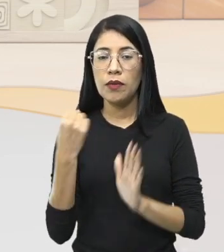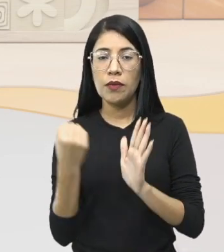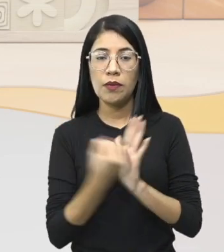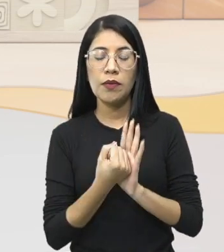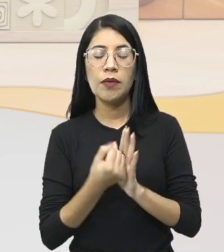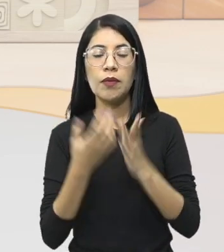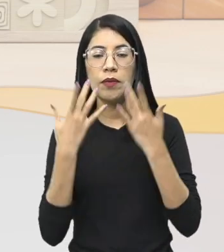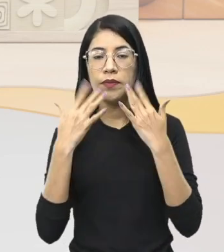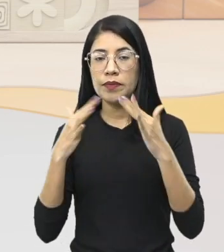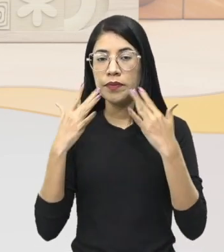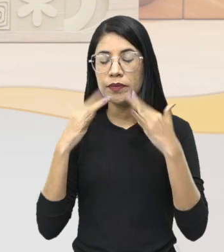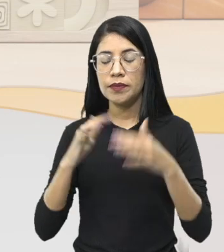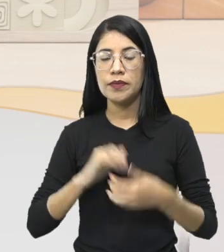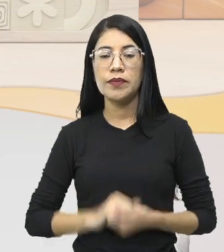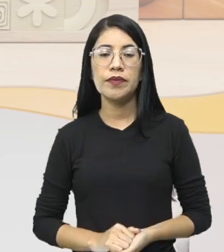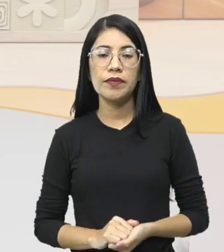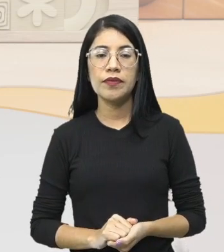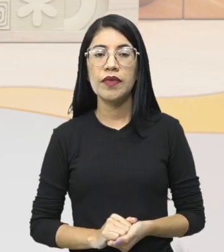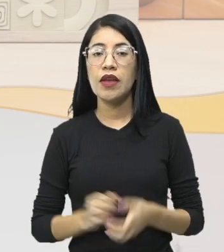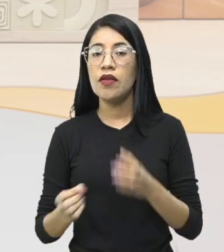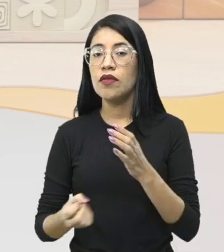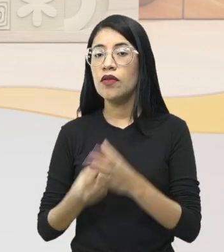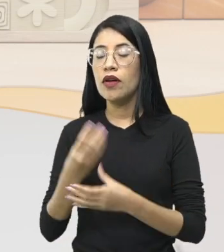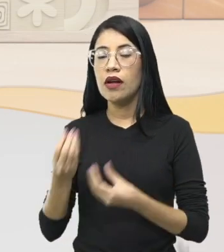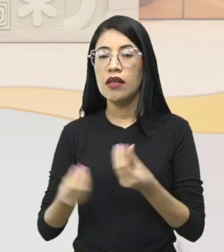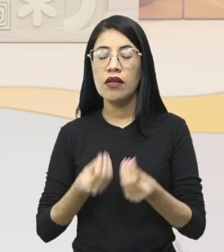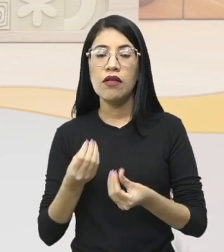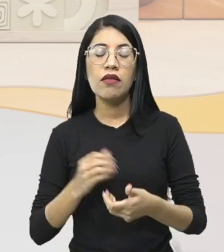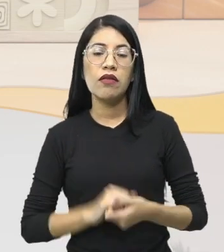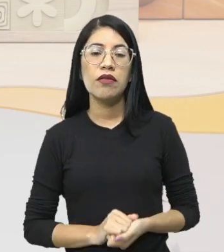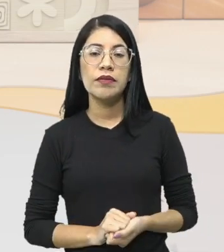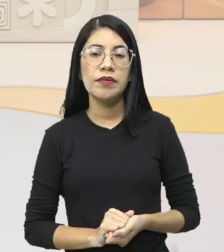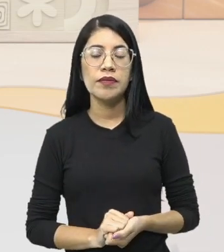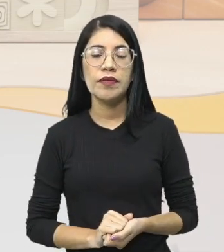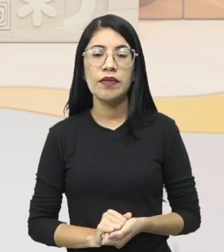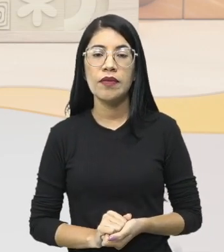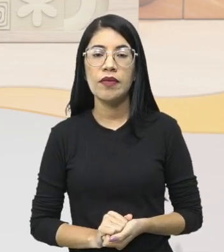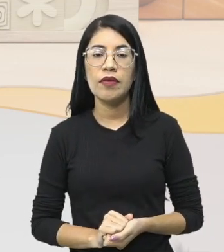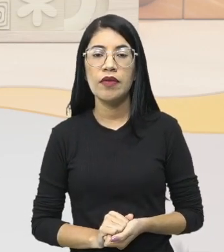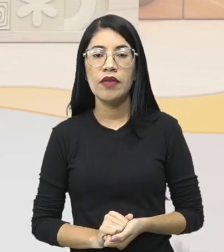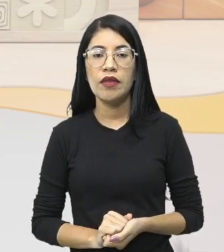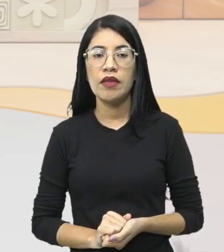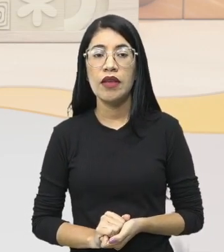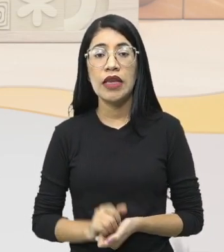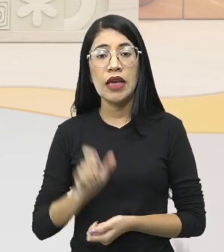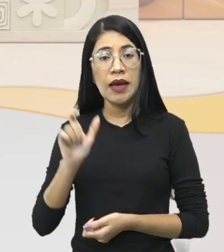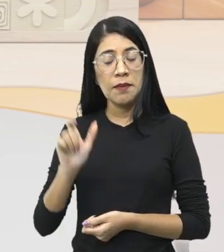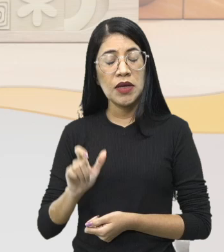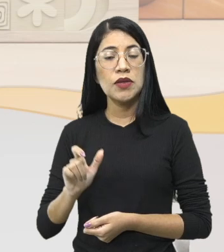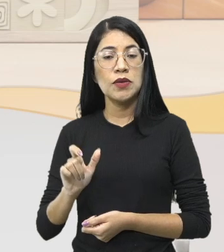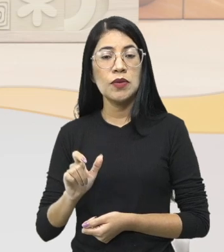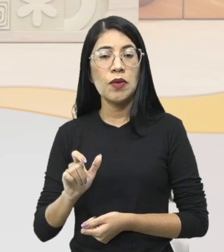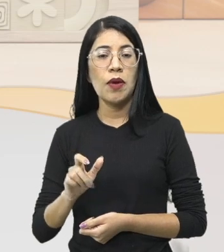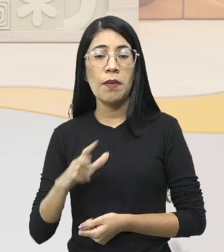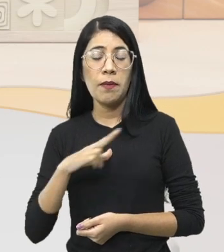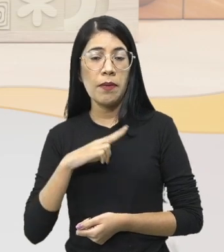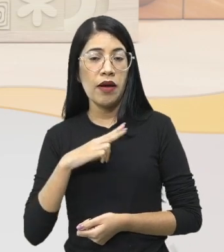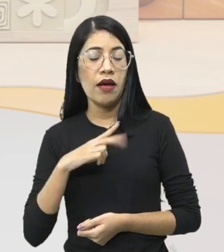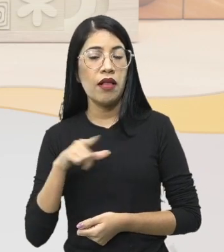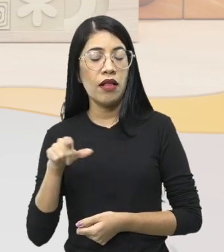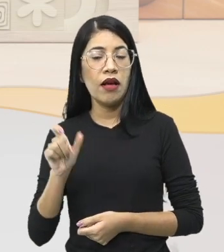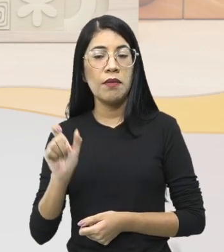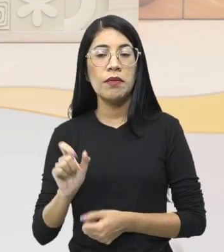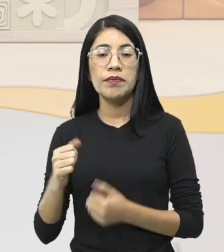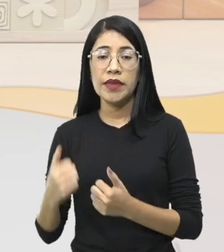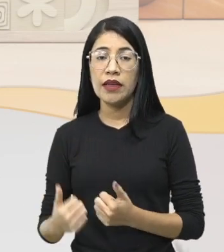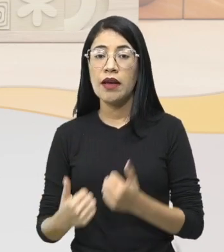do patrimônio natural. E ela foi criada aí por iniciativa do proprietário, né, daquela área, que pode